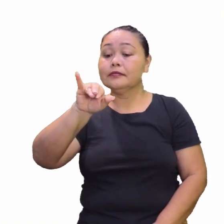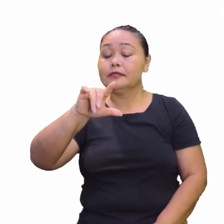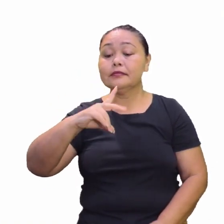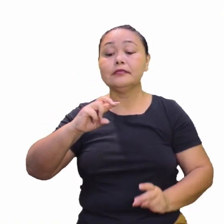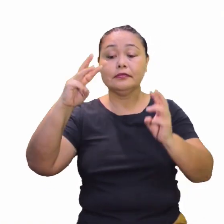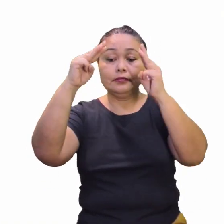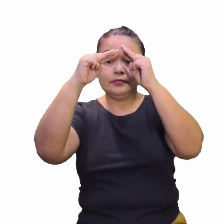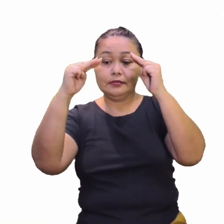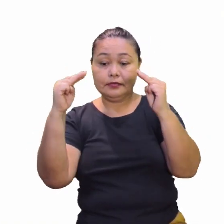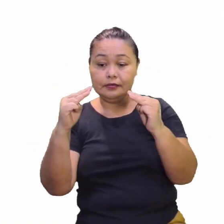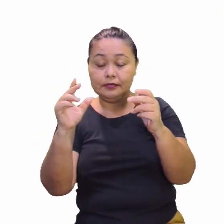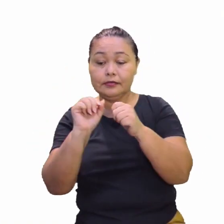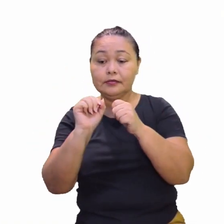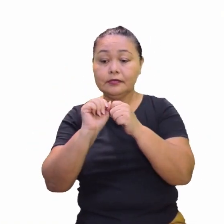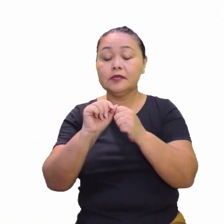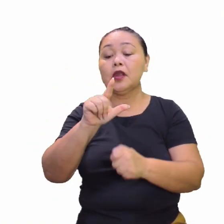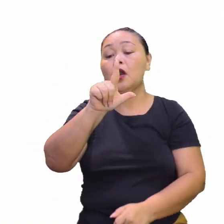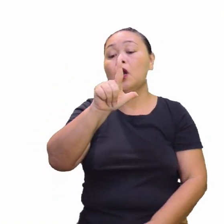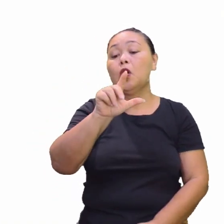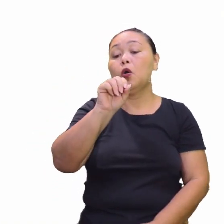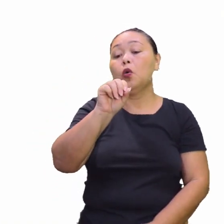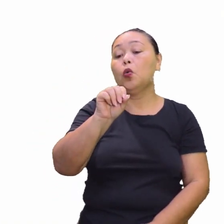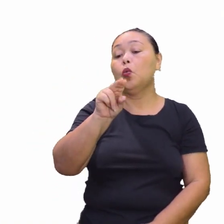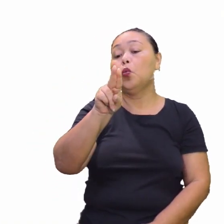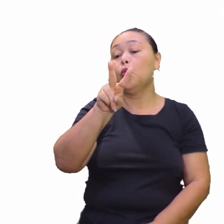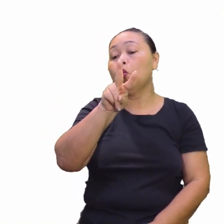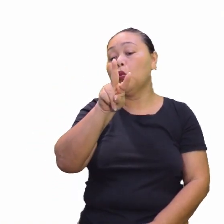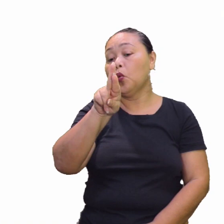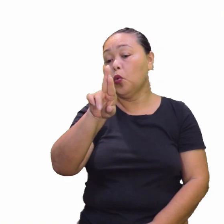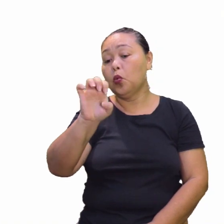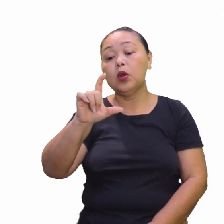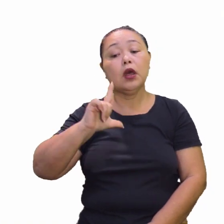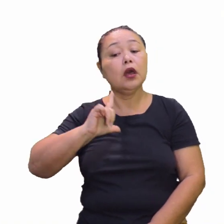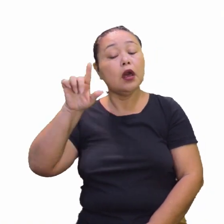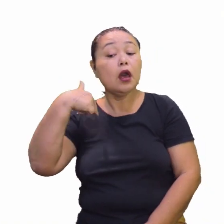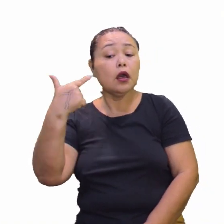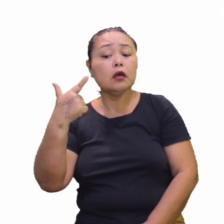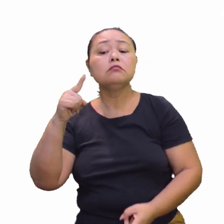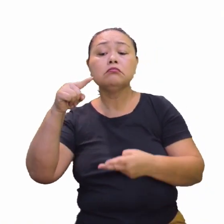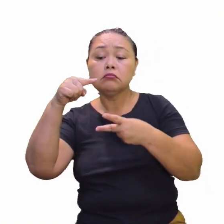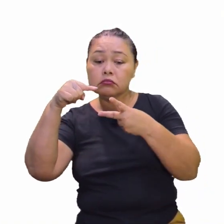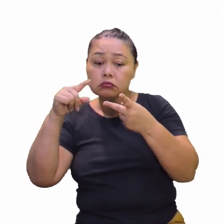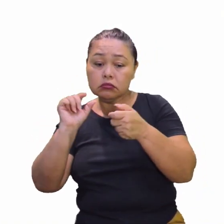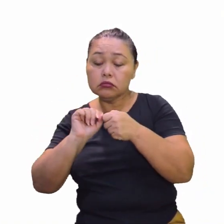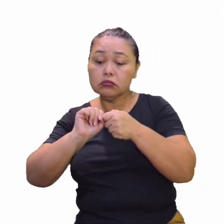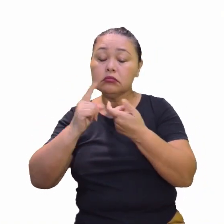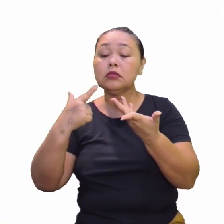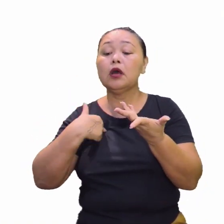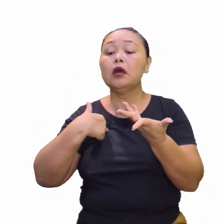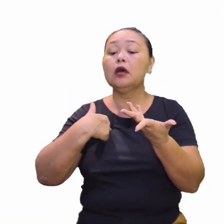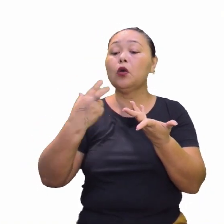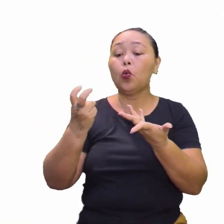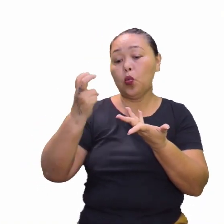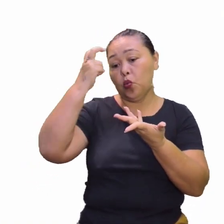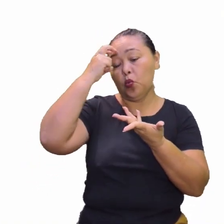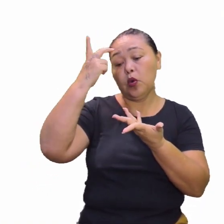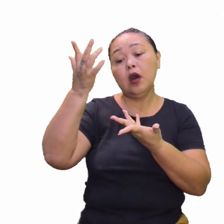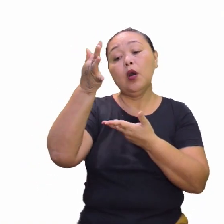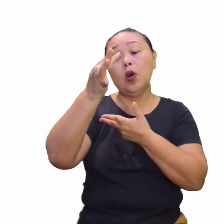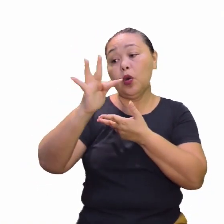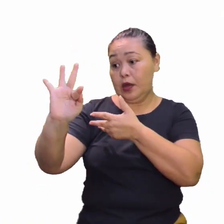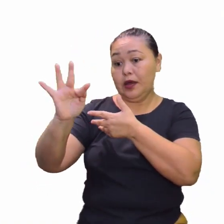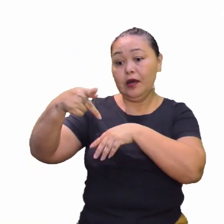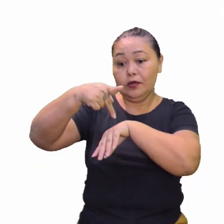o Museu de Louvre, lá em Paris. Então, isso é um tipo de turismo cultural. Inclusive,